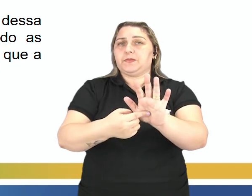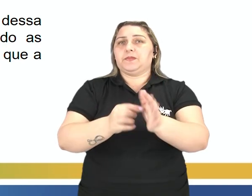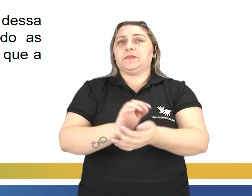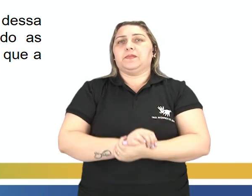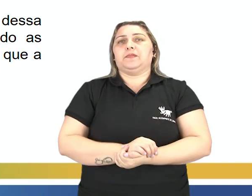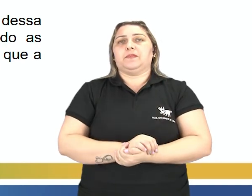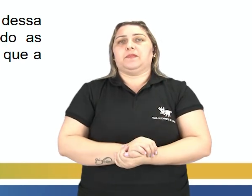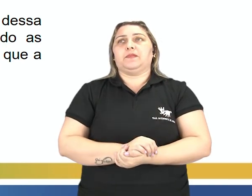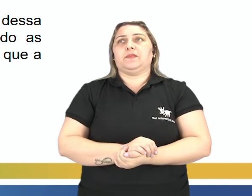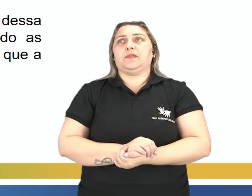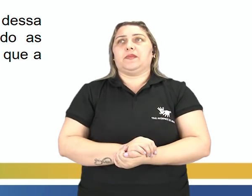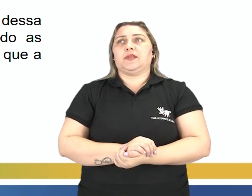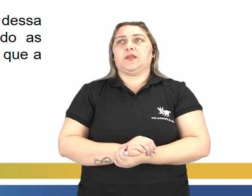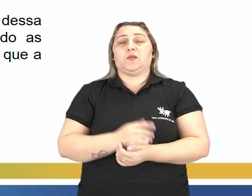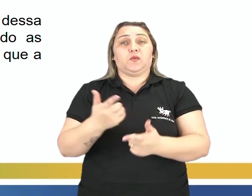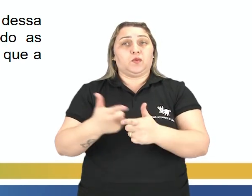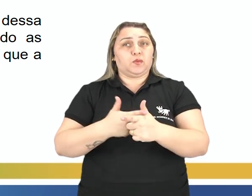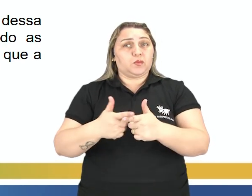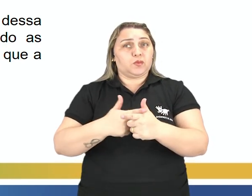acontece, tá? E por fim,